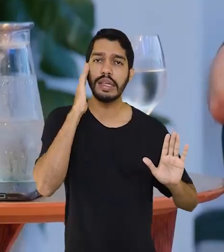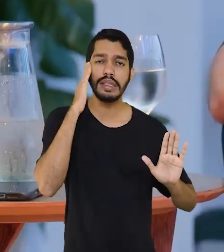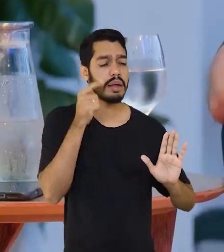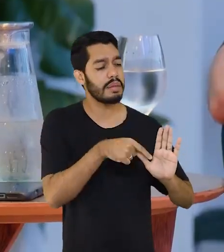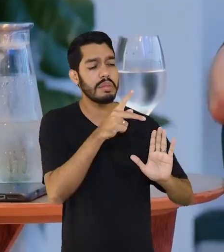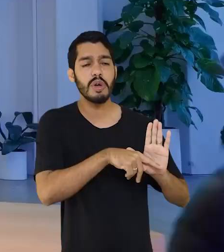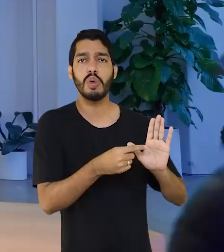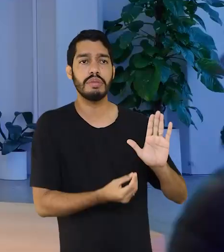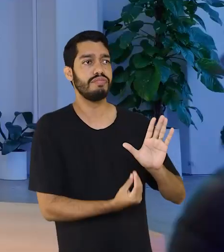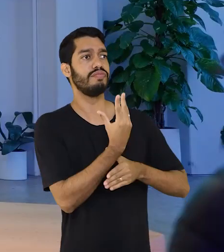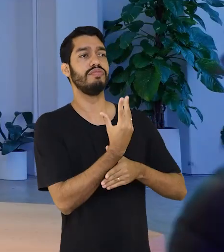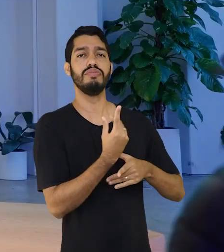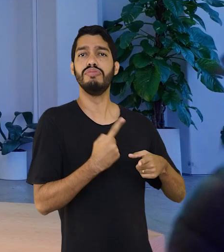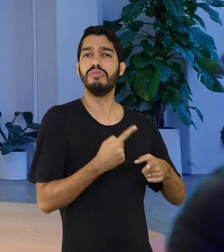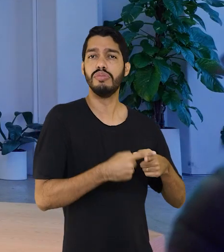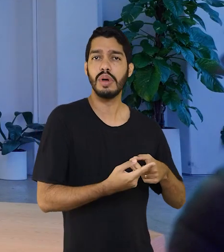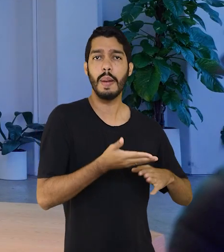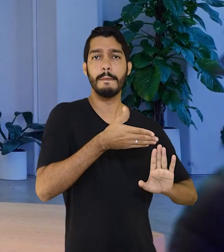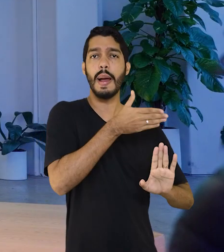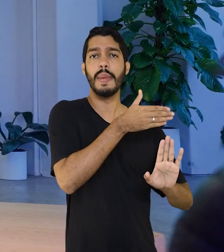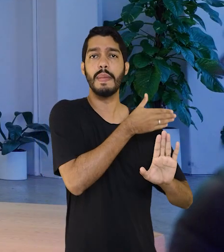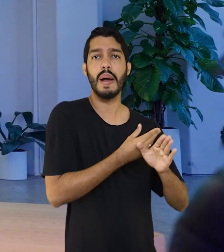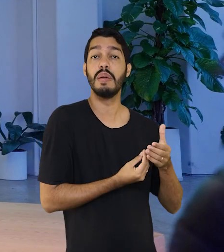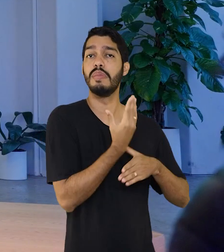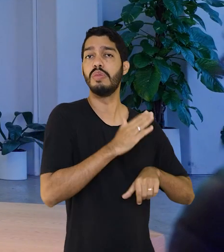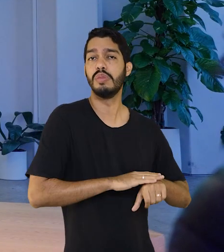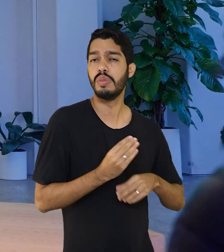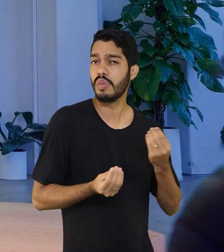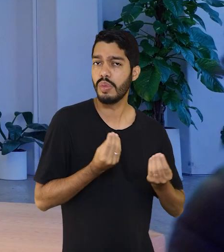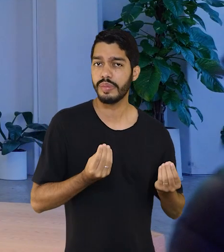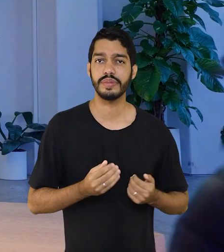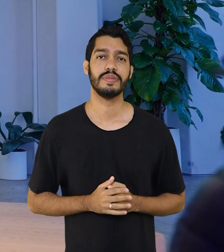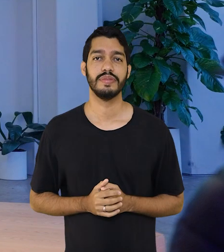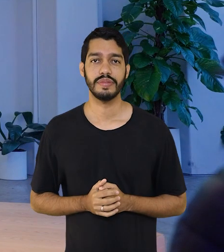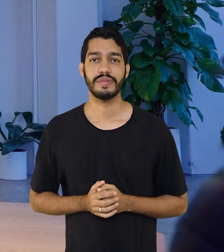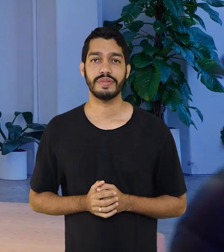por que a Winning existe e qual é a sua visão. E aí depois eu trago outro bloco. Boa.